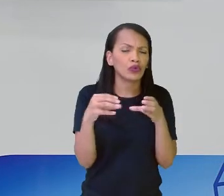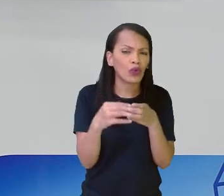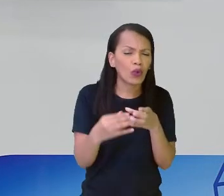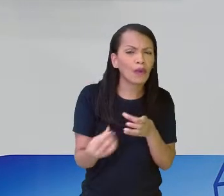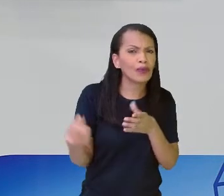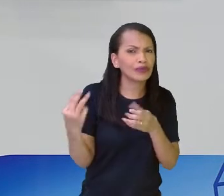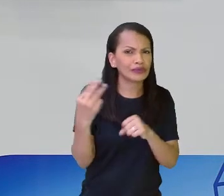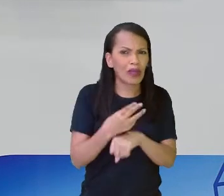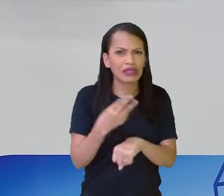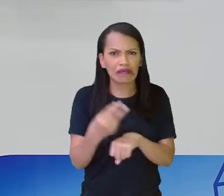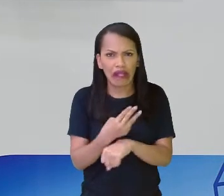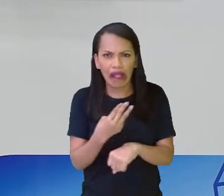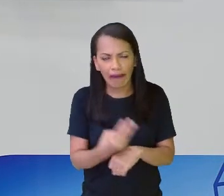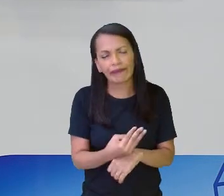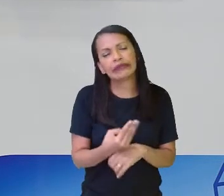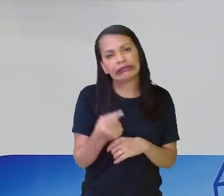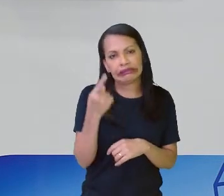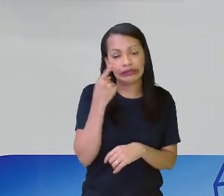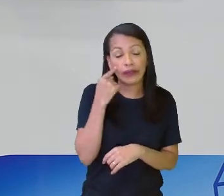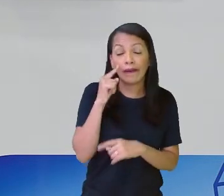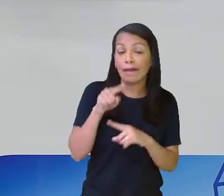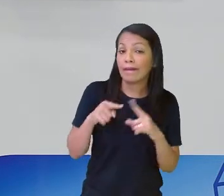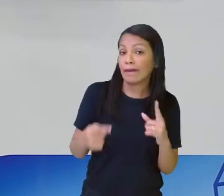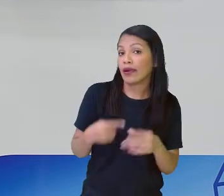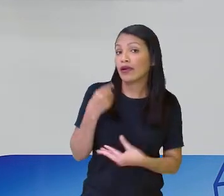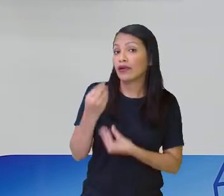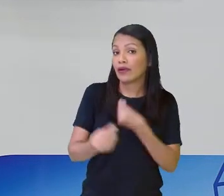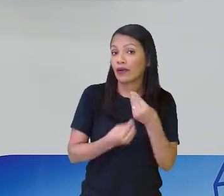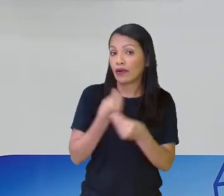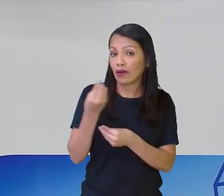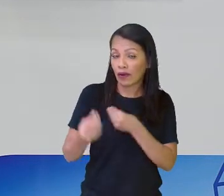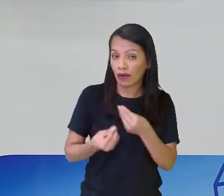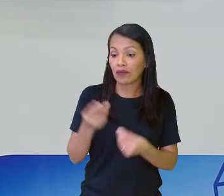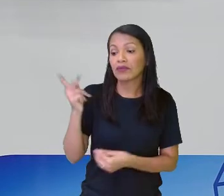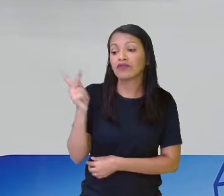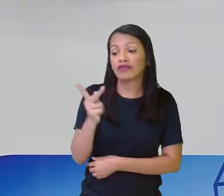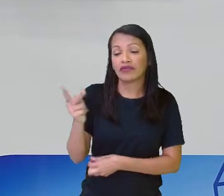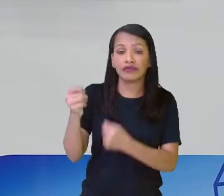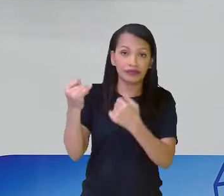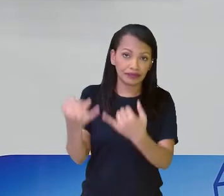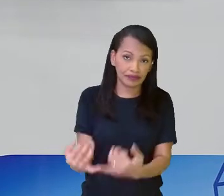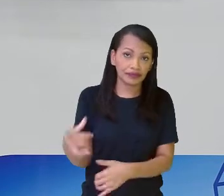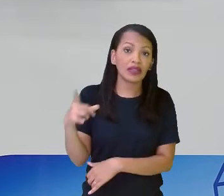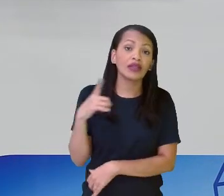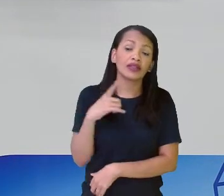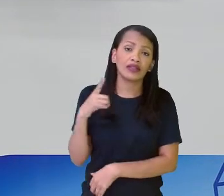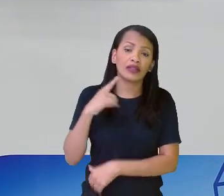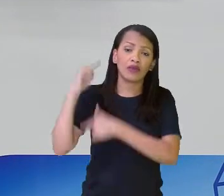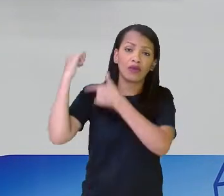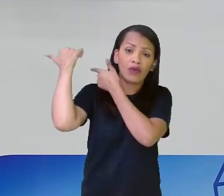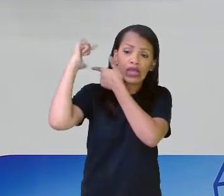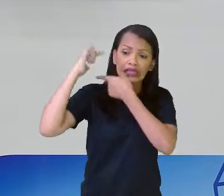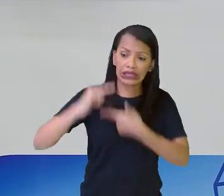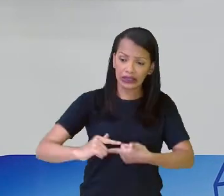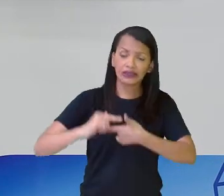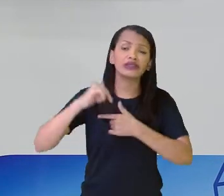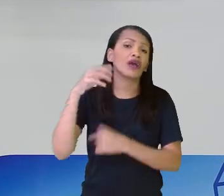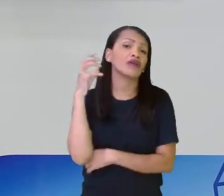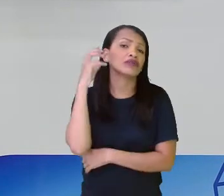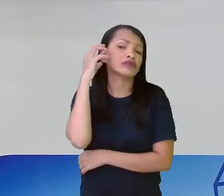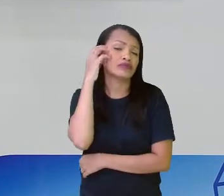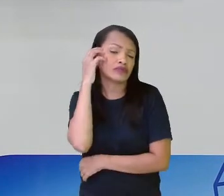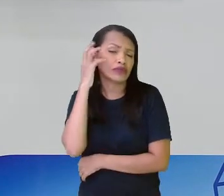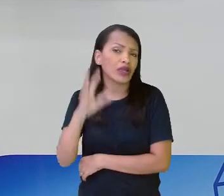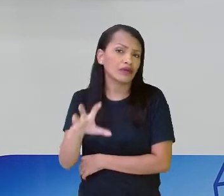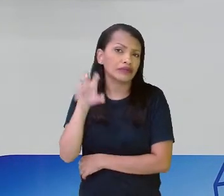de mensagem. Mas, como o professor disse, muitas casas, muitas famílias ainda mantêm essa tradição de escutar notícia no